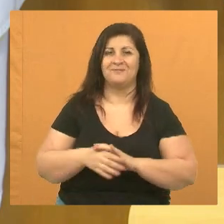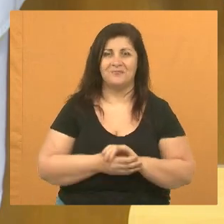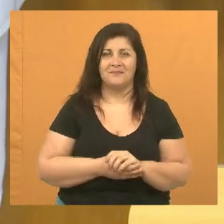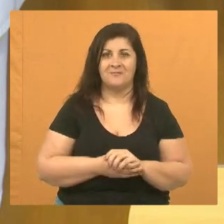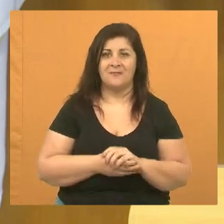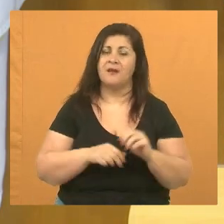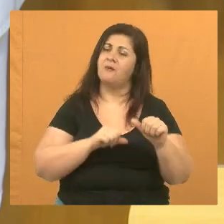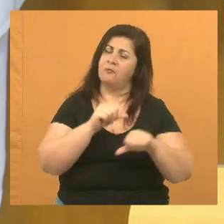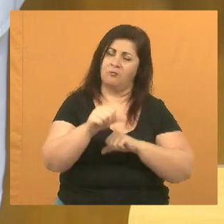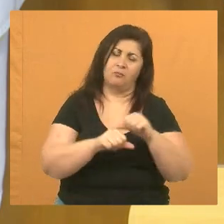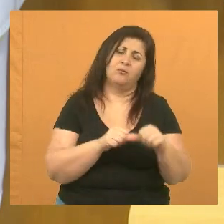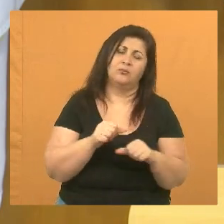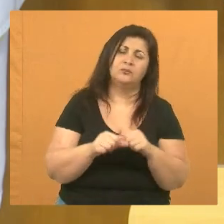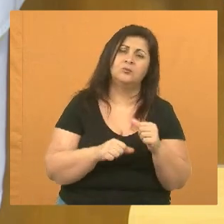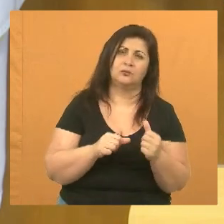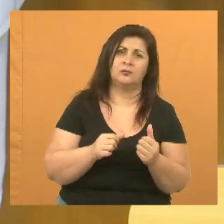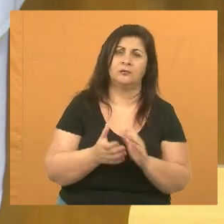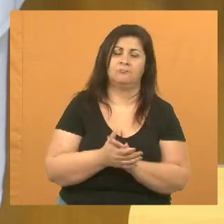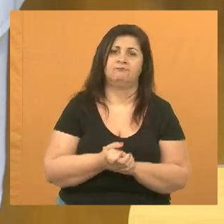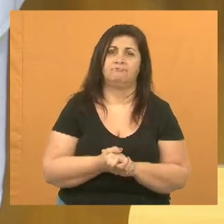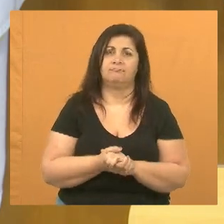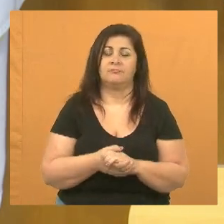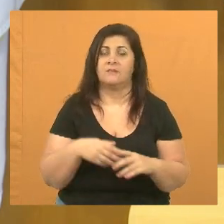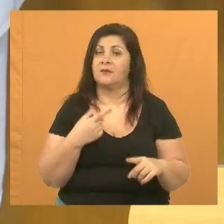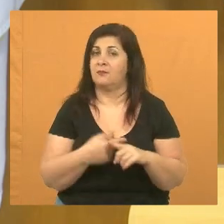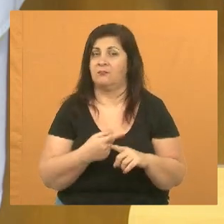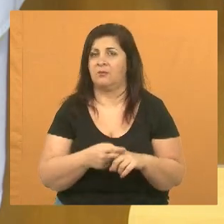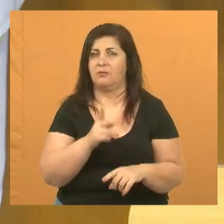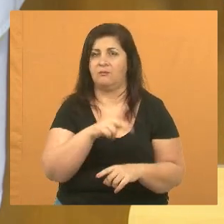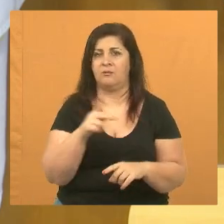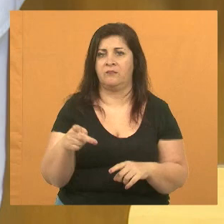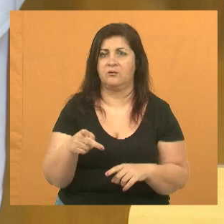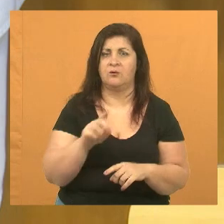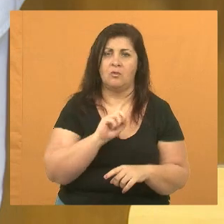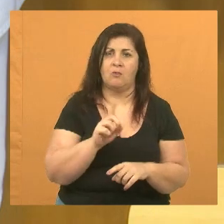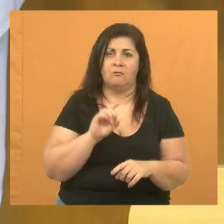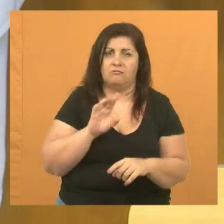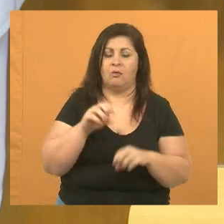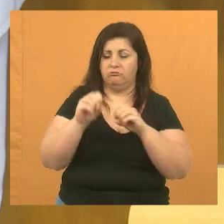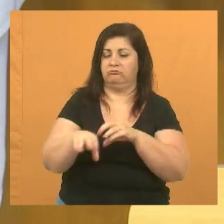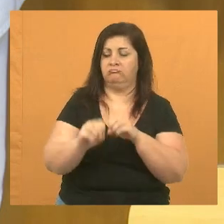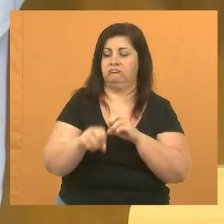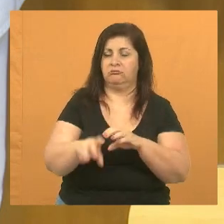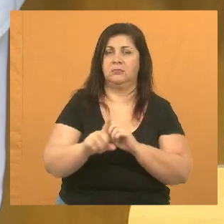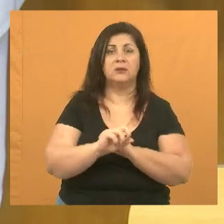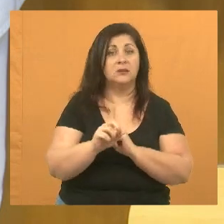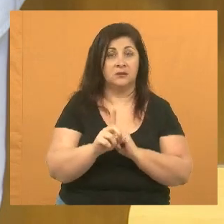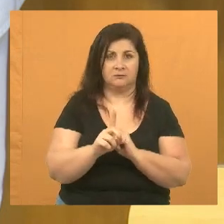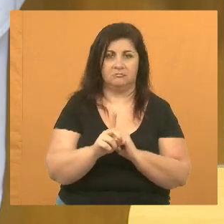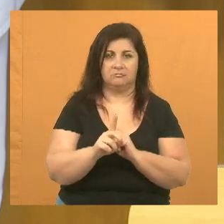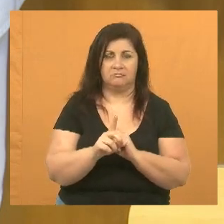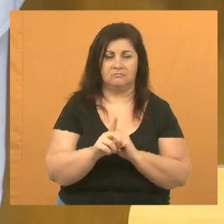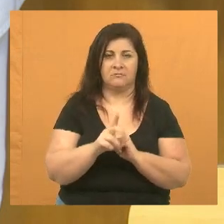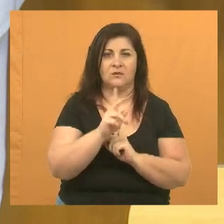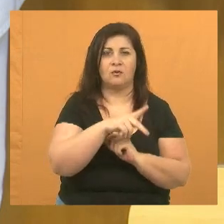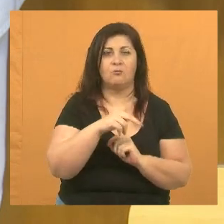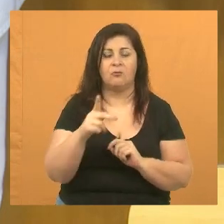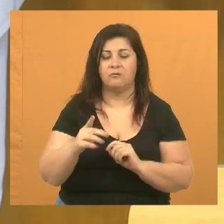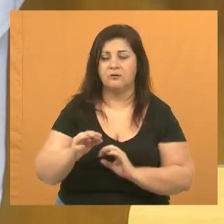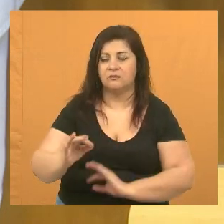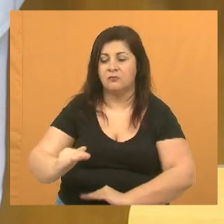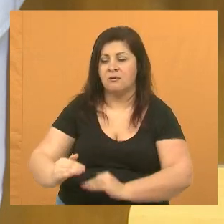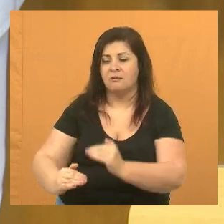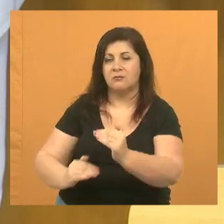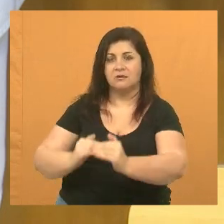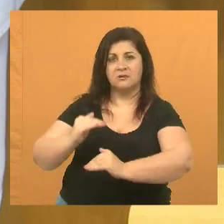Isso mudou bastante, porque o professor não é aquele que passa informação mais. É aquele que constrói com